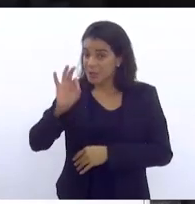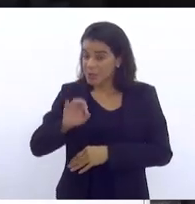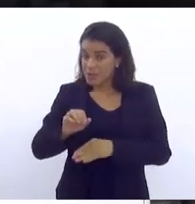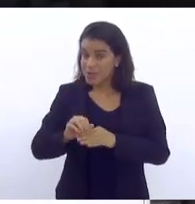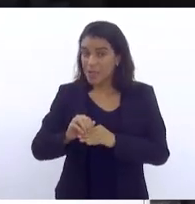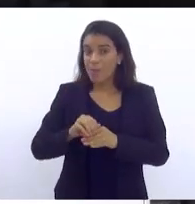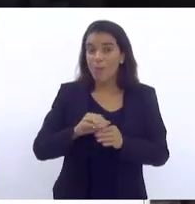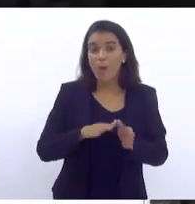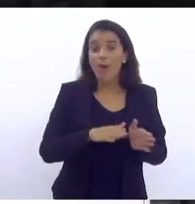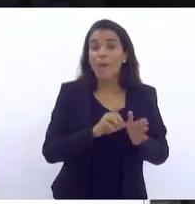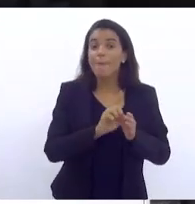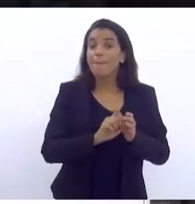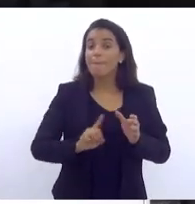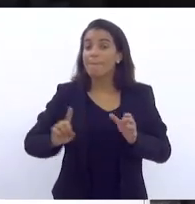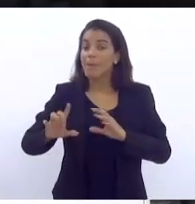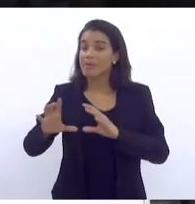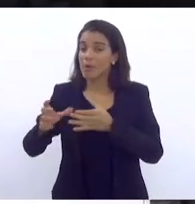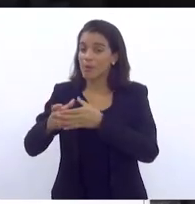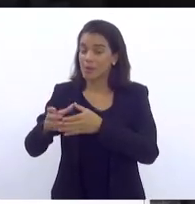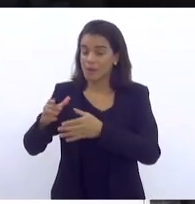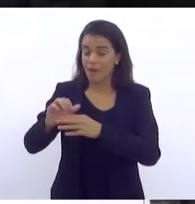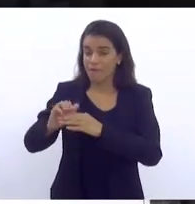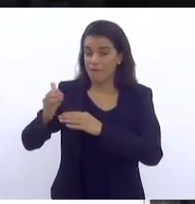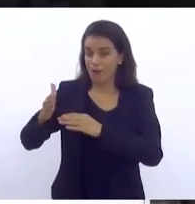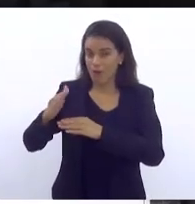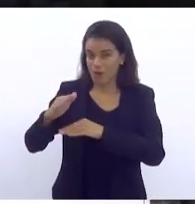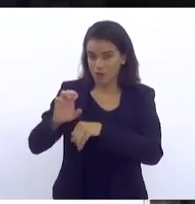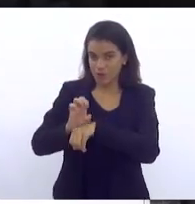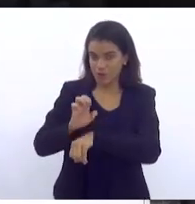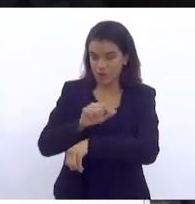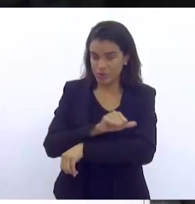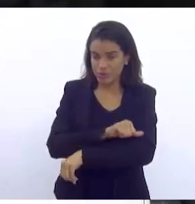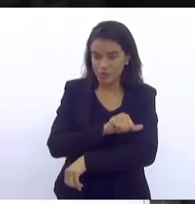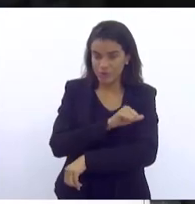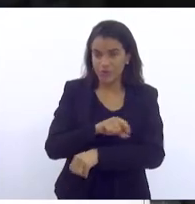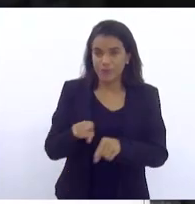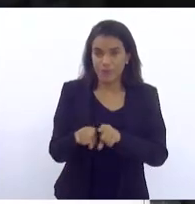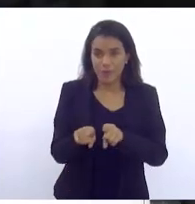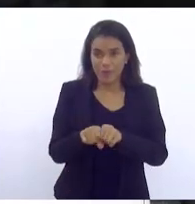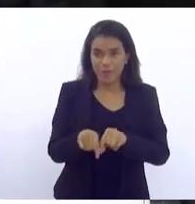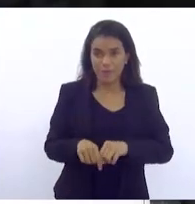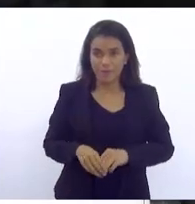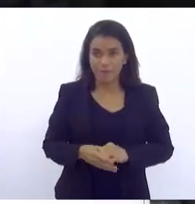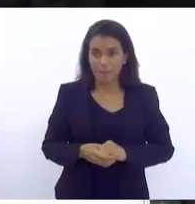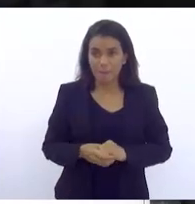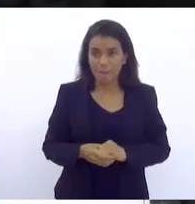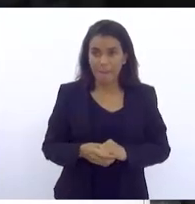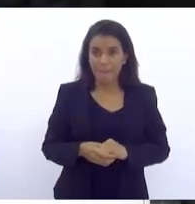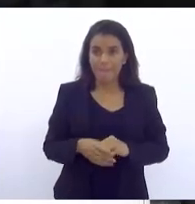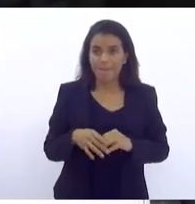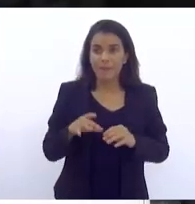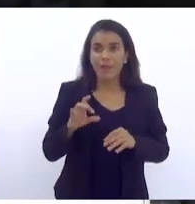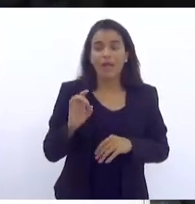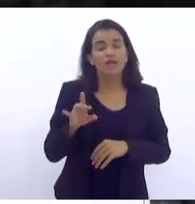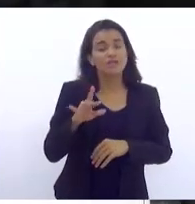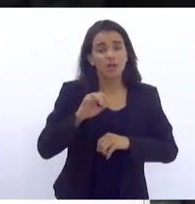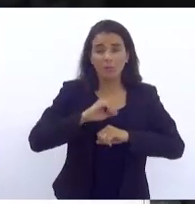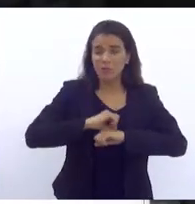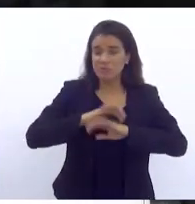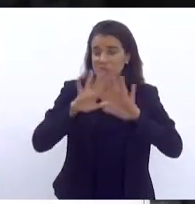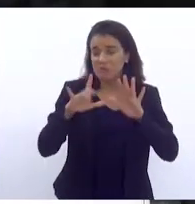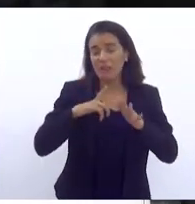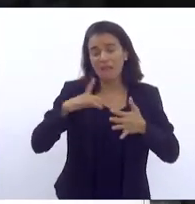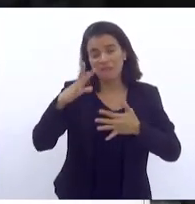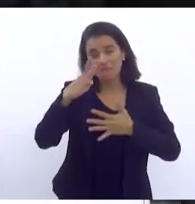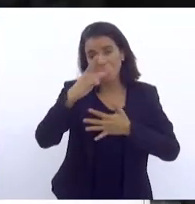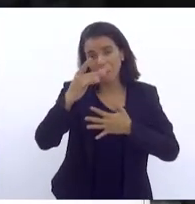pessoas das comunidades da capital do Rio de Janeiro ou seja esse aí já é dado na largada tá era só para esclarecer a gente teria muita